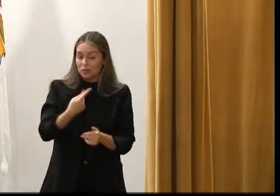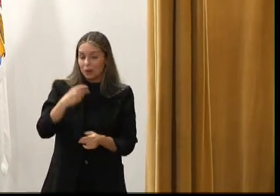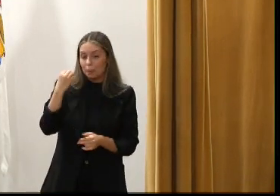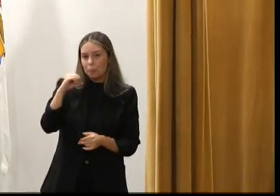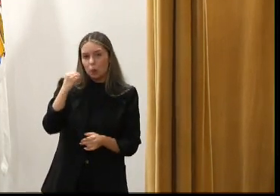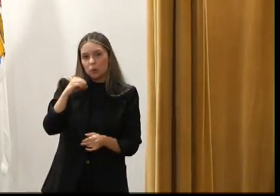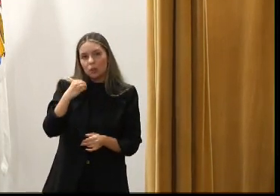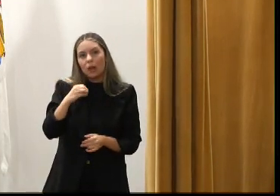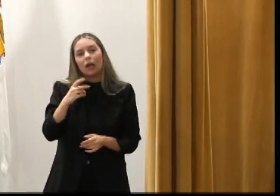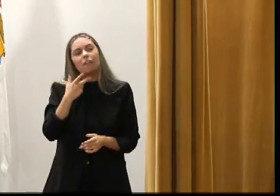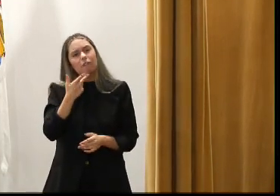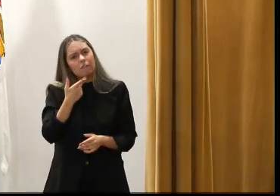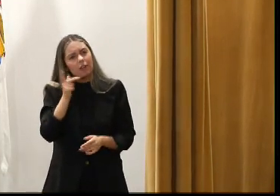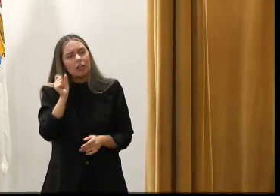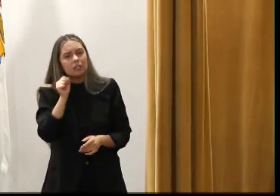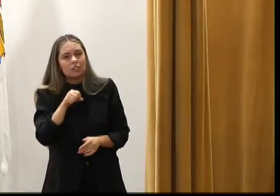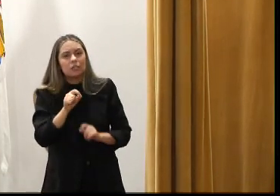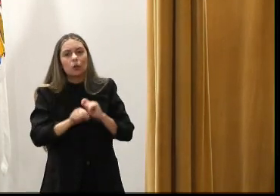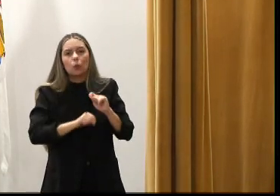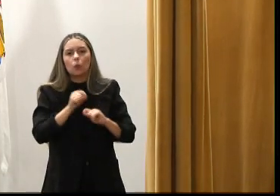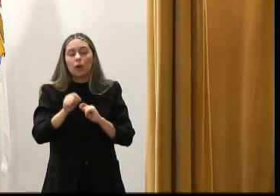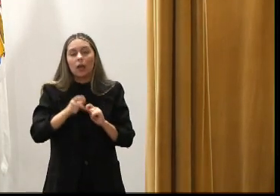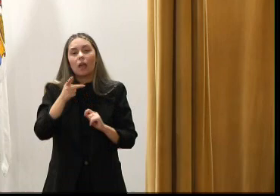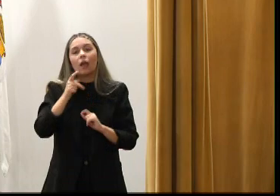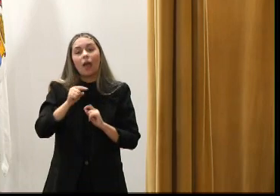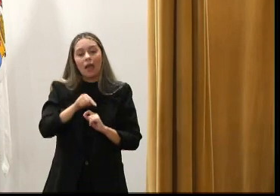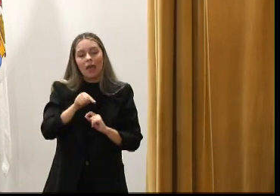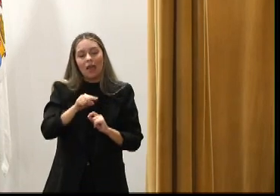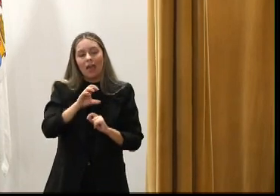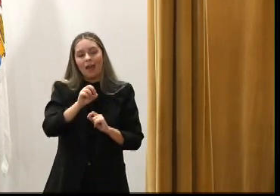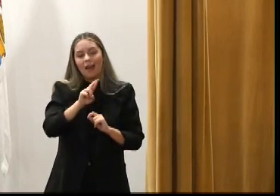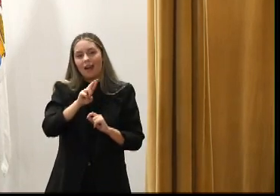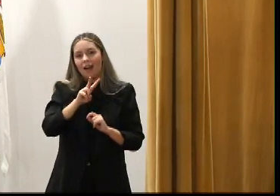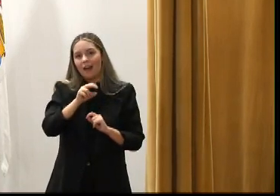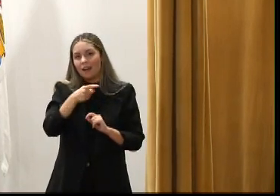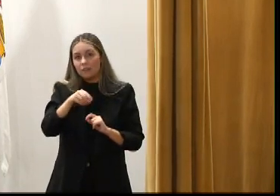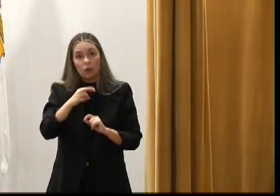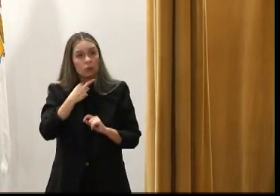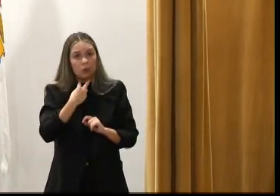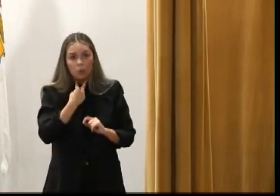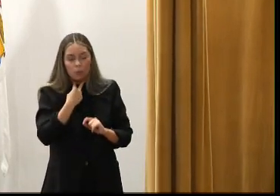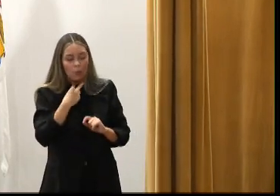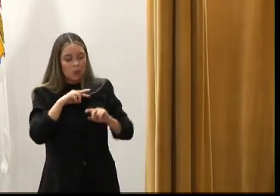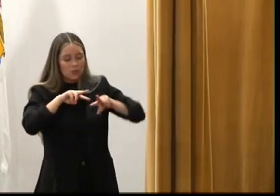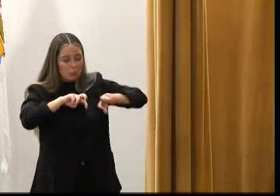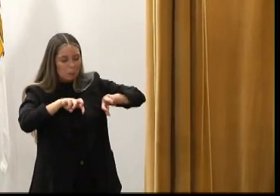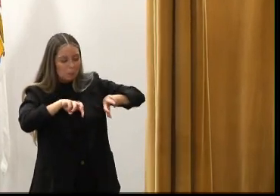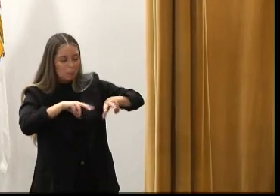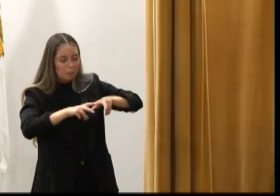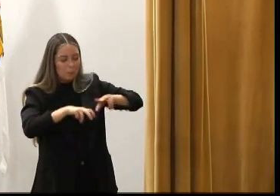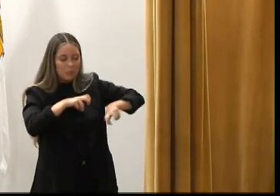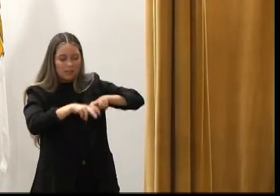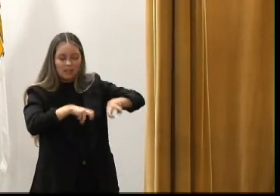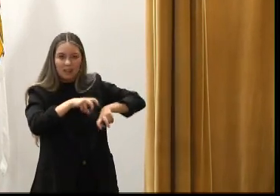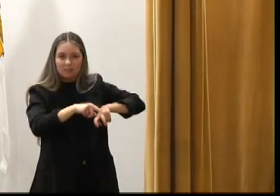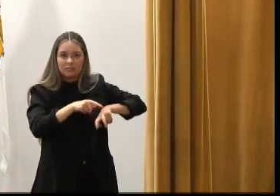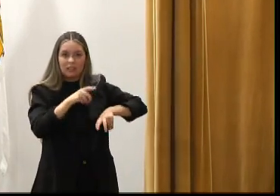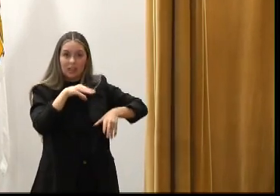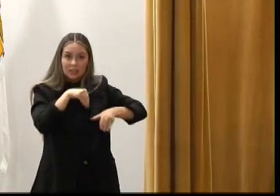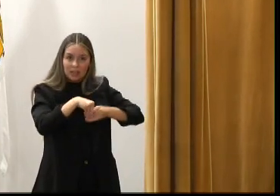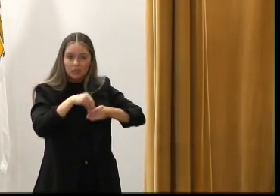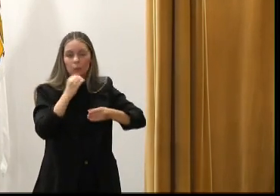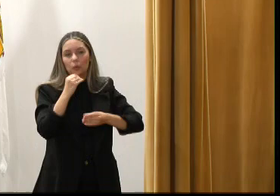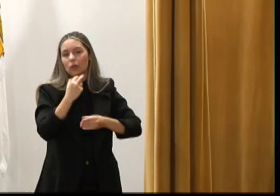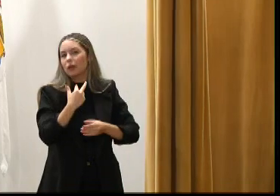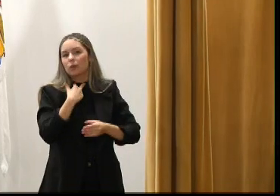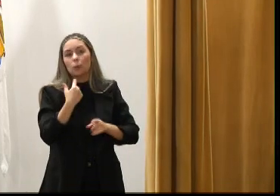ser muito enfáticos, tá, ao afirmar que esse carvão não pode ser minerado na nossa saia. Não pode. Porque causa